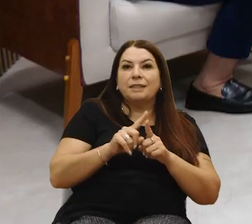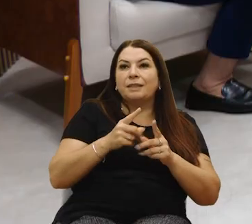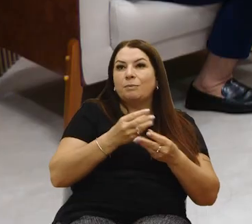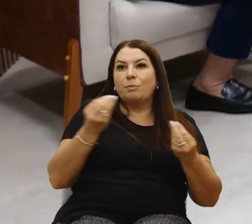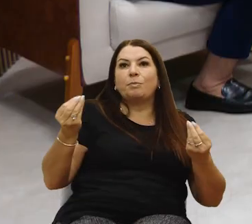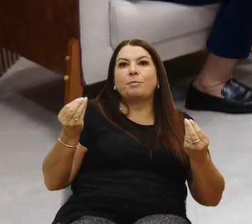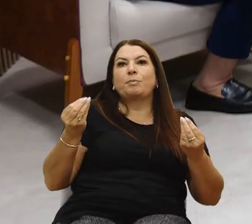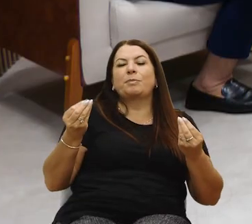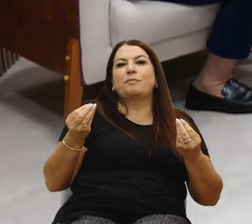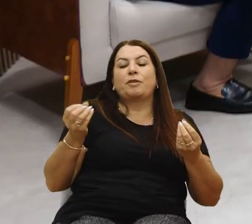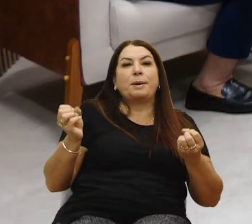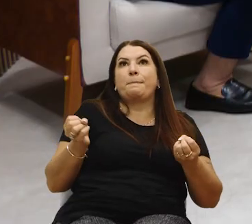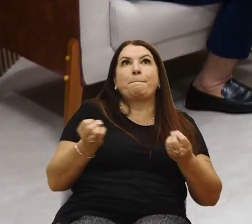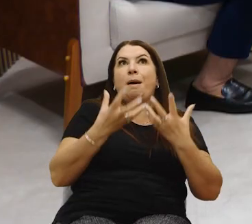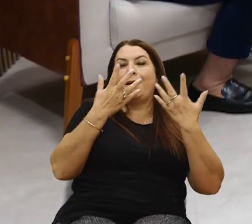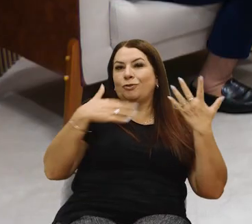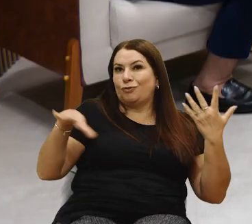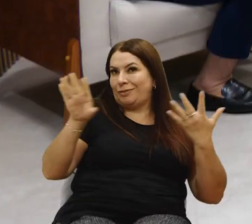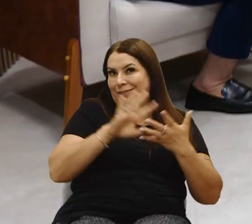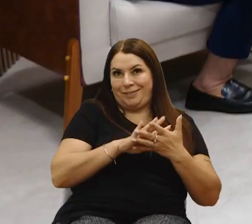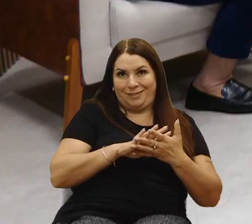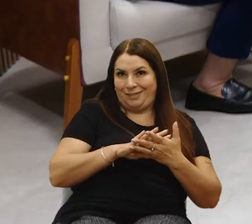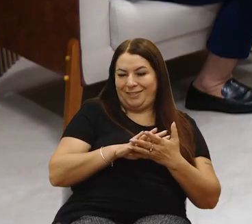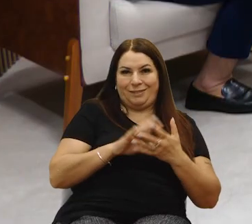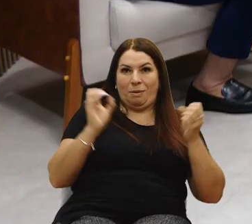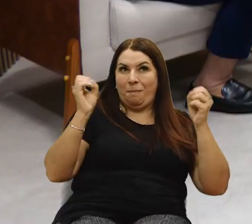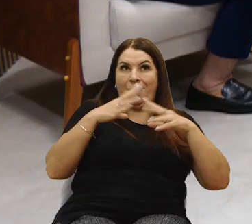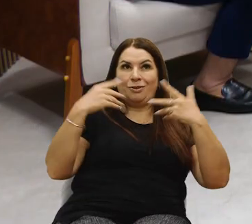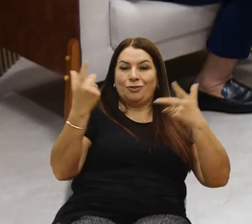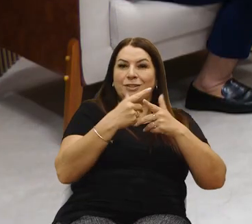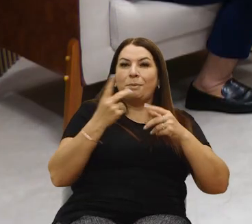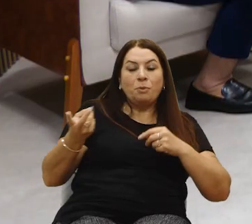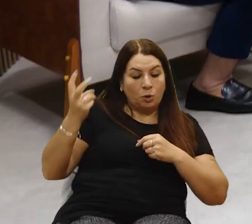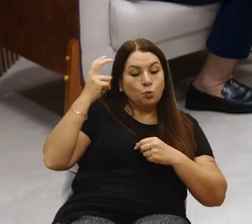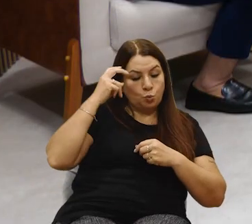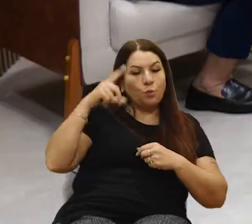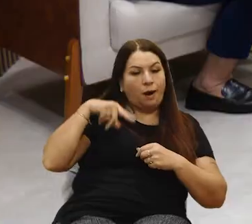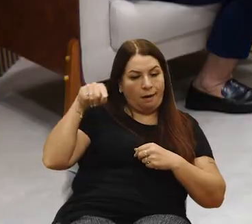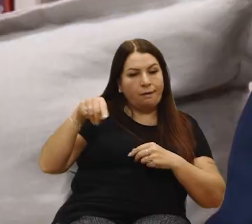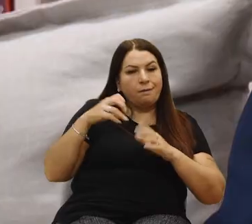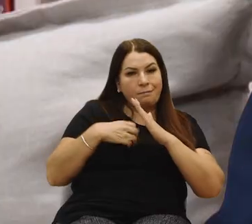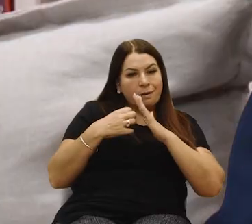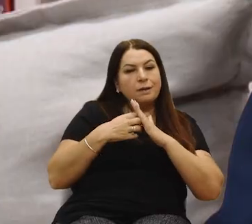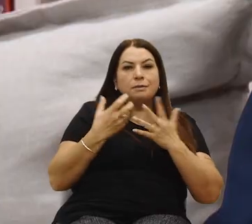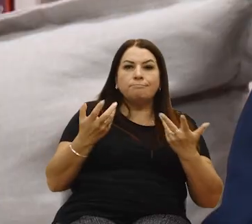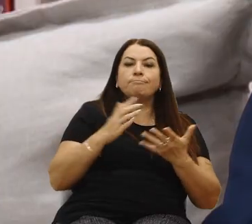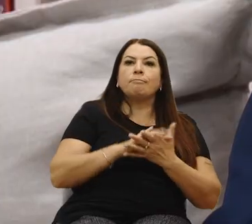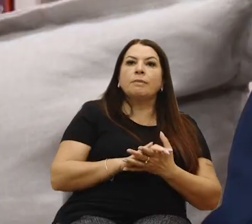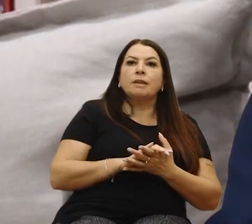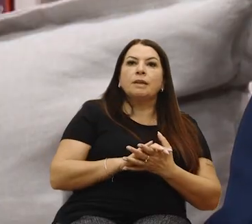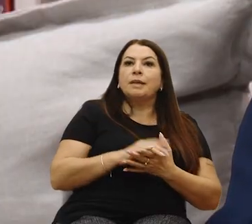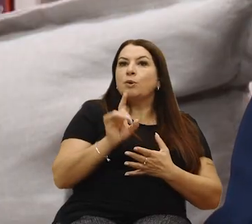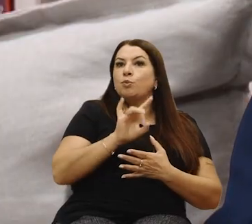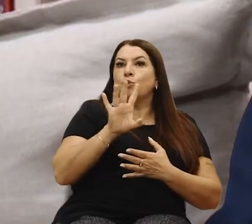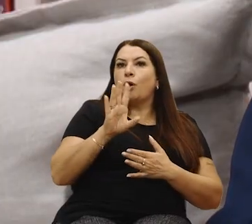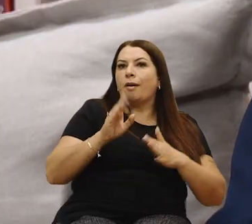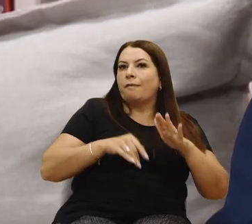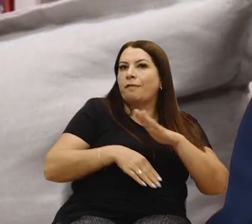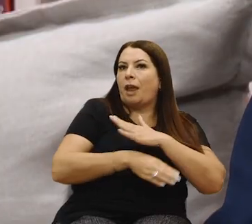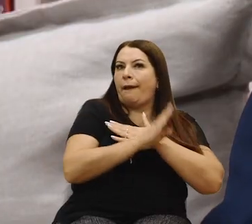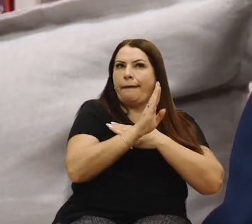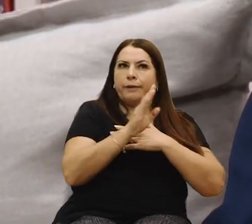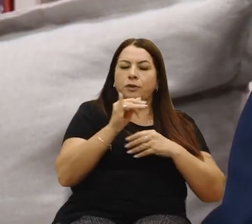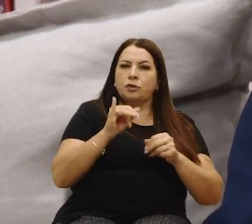foi mágico isso. Então, assim, nós temos essa cultura e é algo assim que não só a viagem,